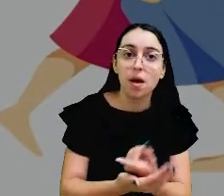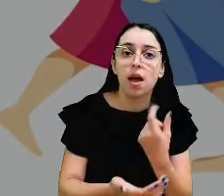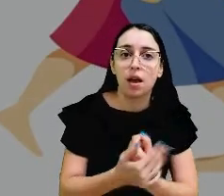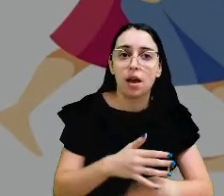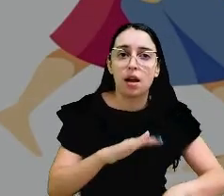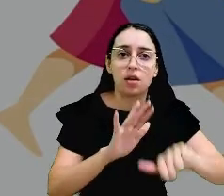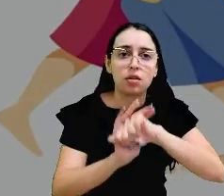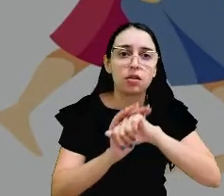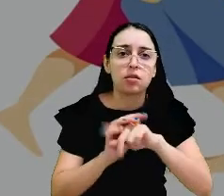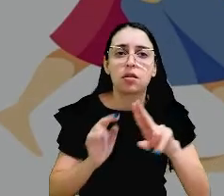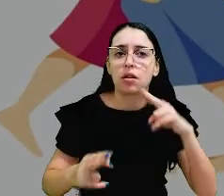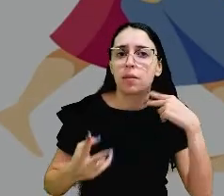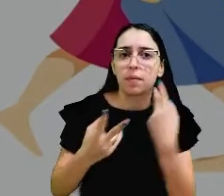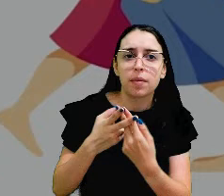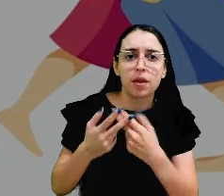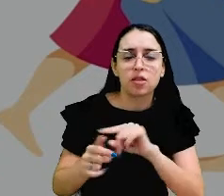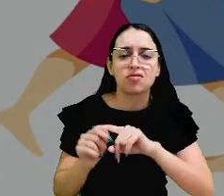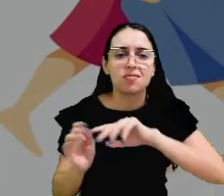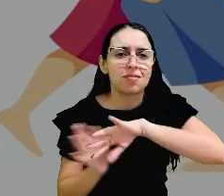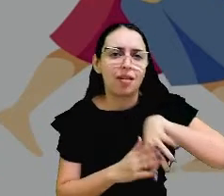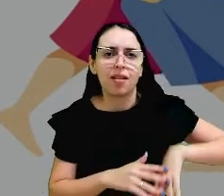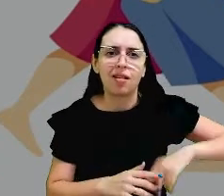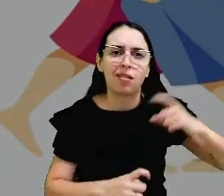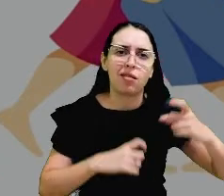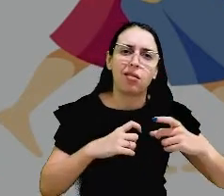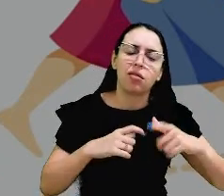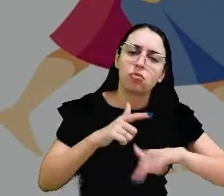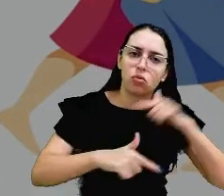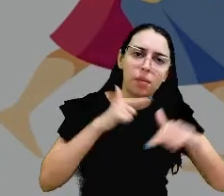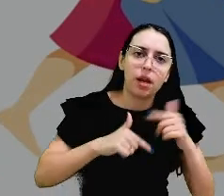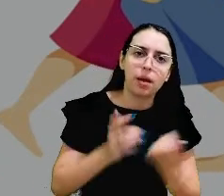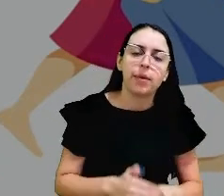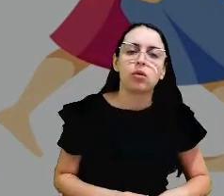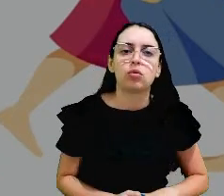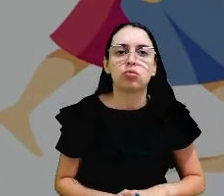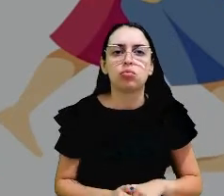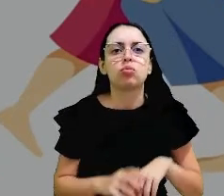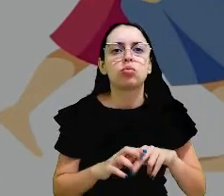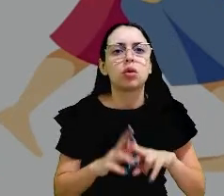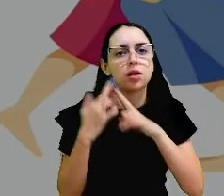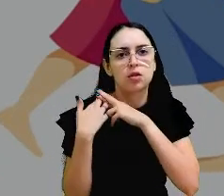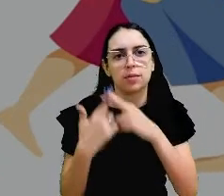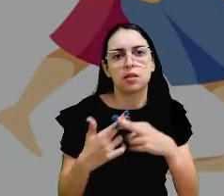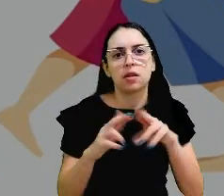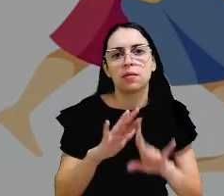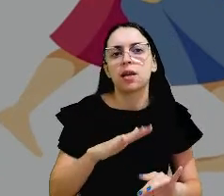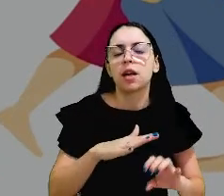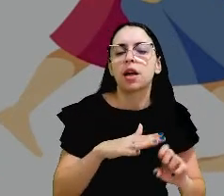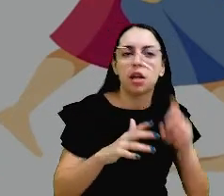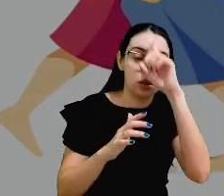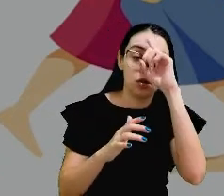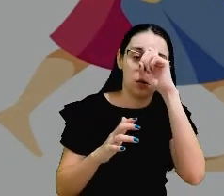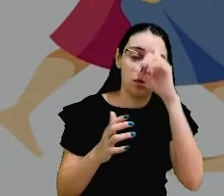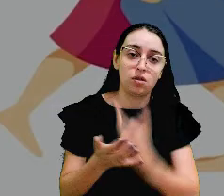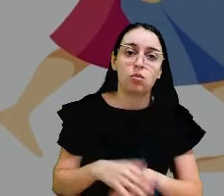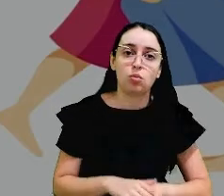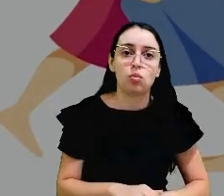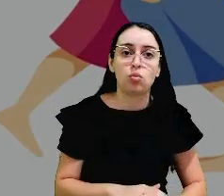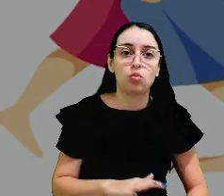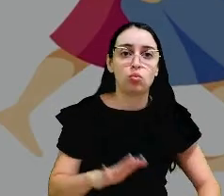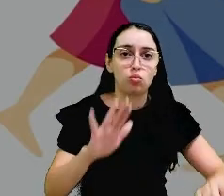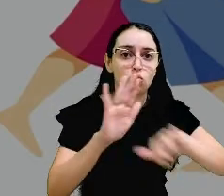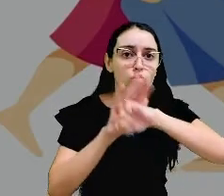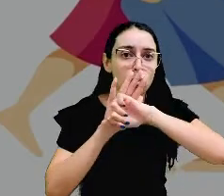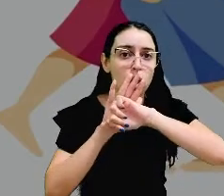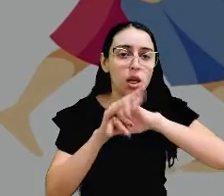a suspensão do registro profissional, a responsabilidade do estabelecimento, a condenação criminal, que embora nós